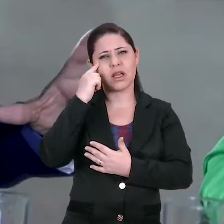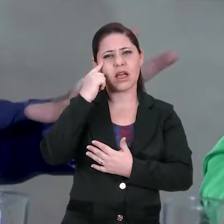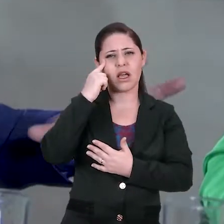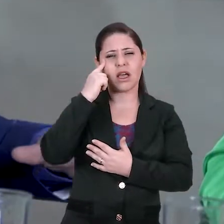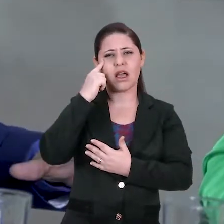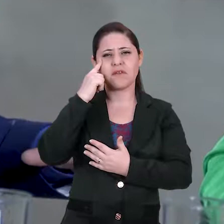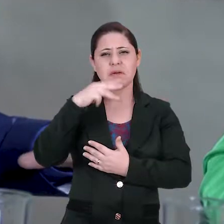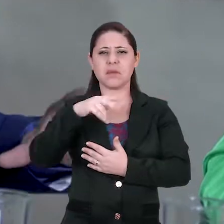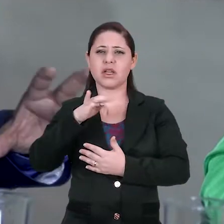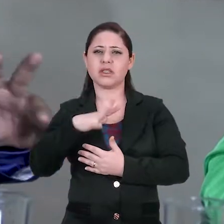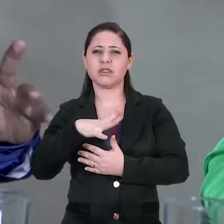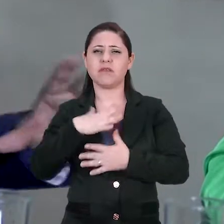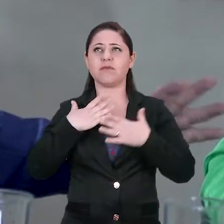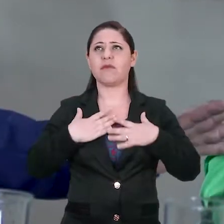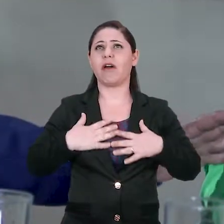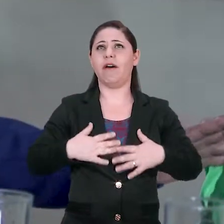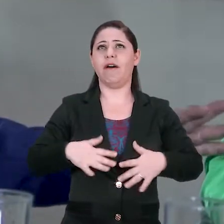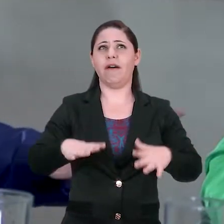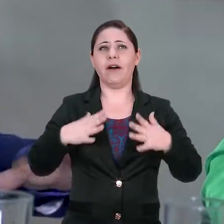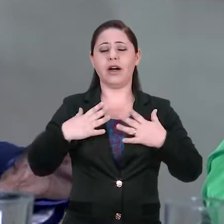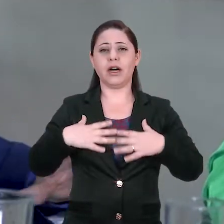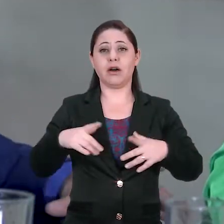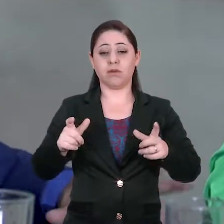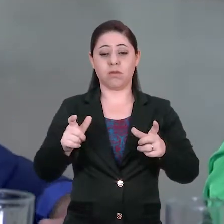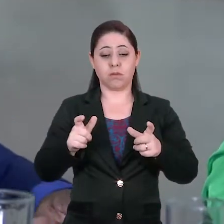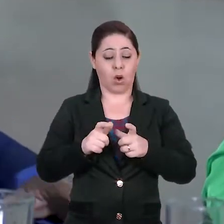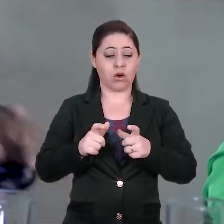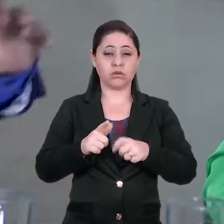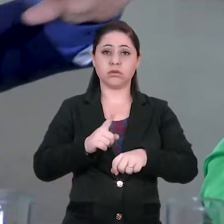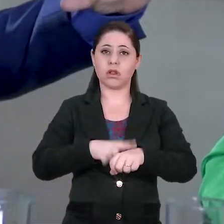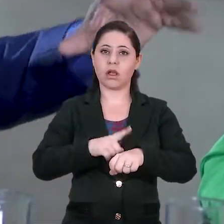ficar tranquila, não sei o quê. E a senhora, em pouco tempo,